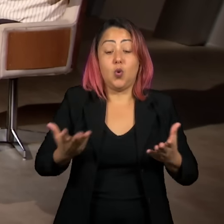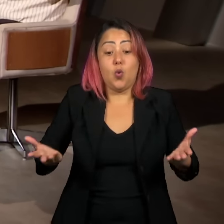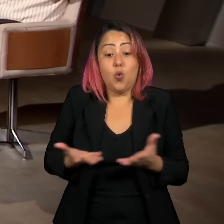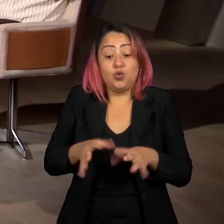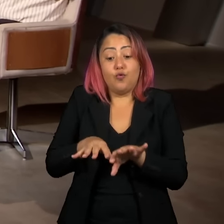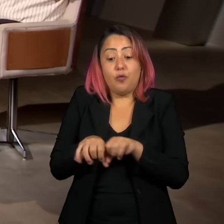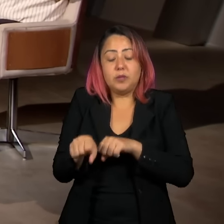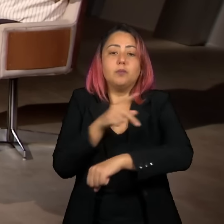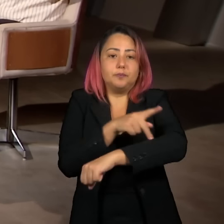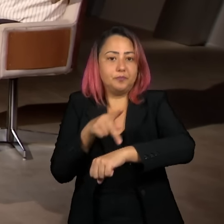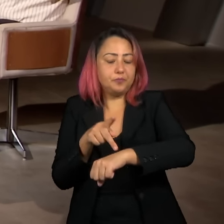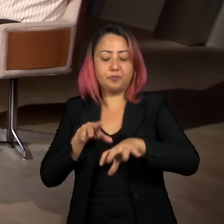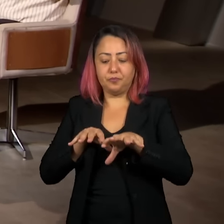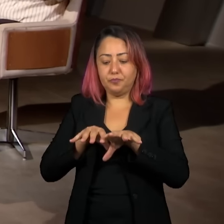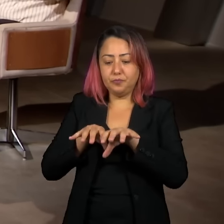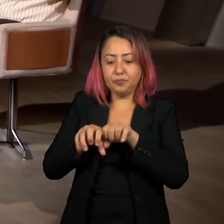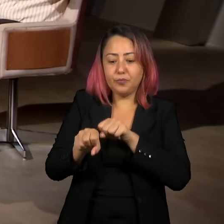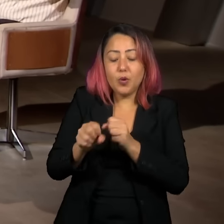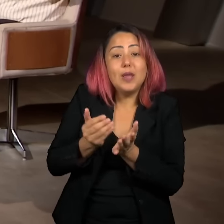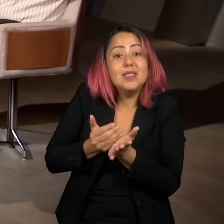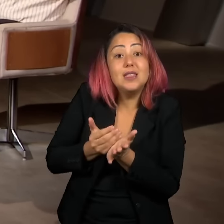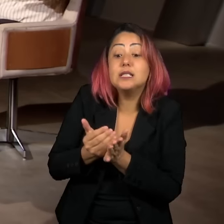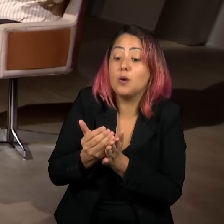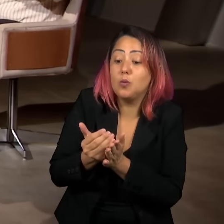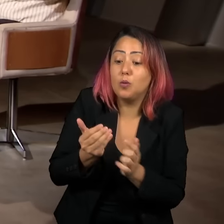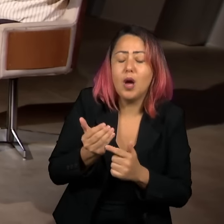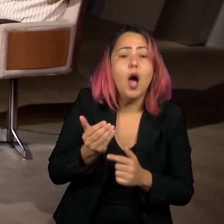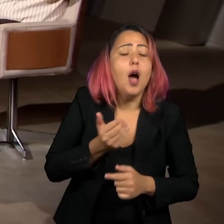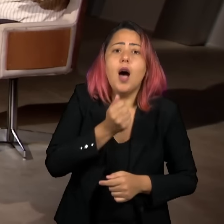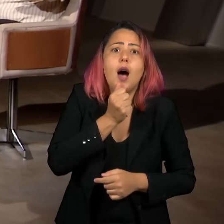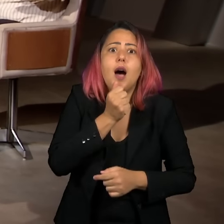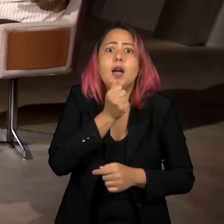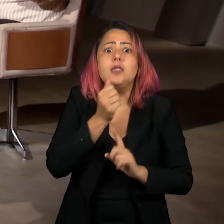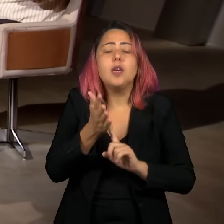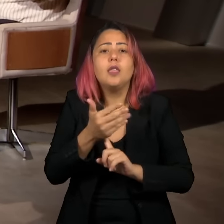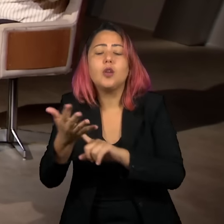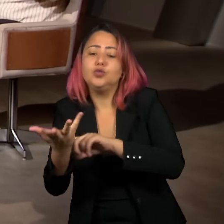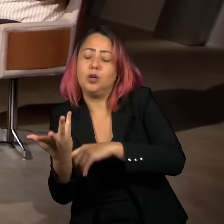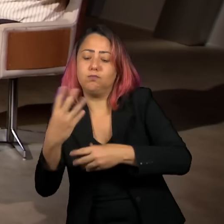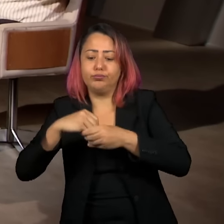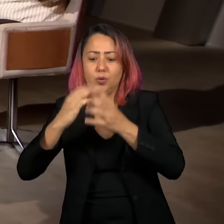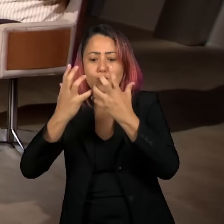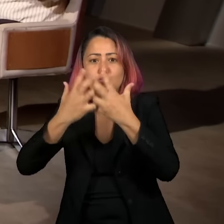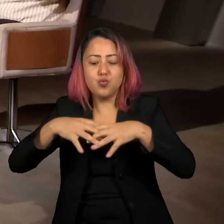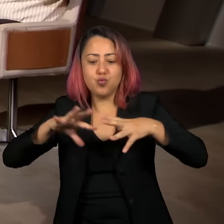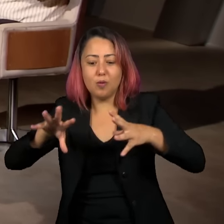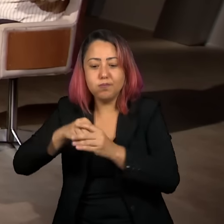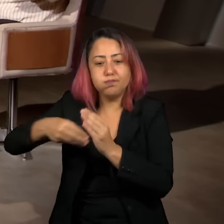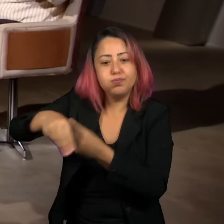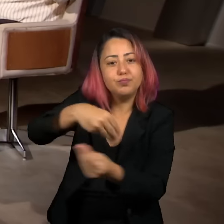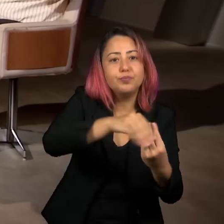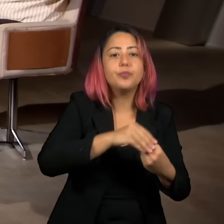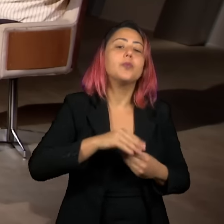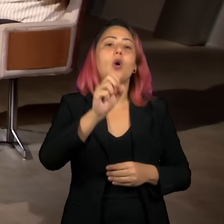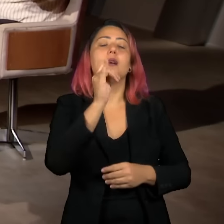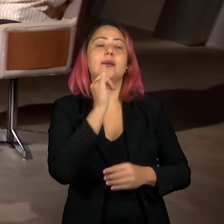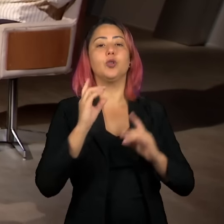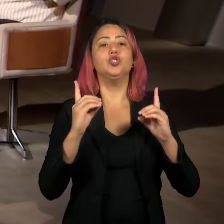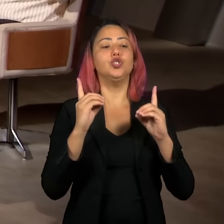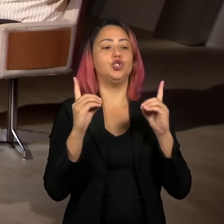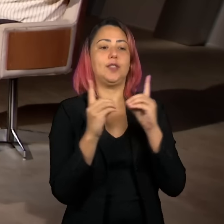Inicial ainda não trabalha a tecnologia integrada né Se eu tiver falando de didática Eu gostaria de